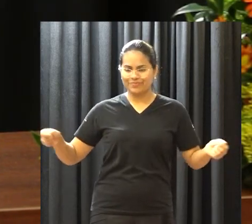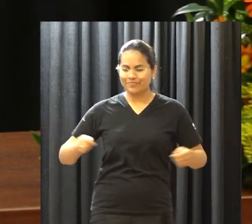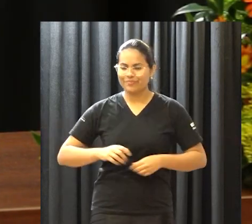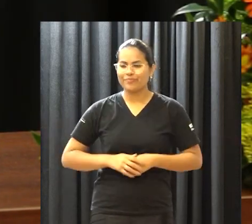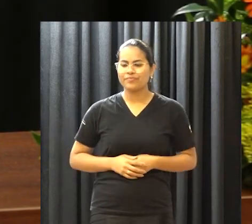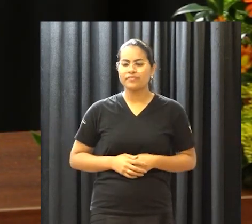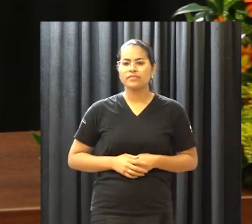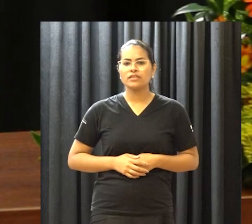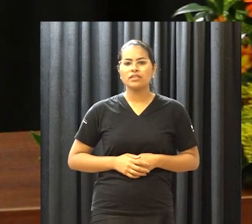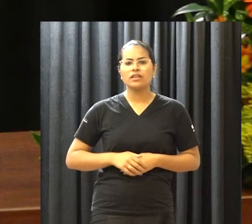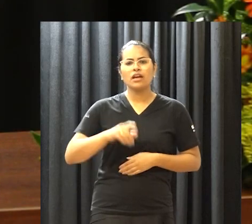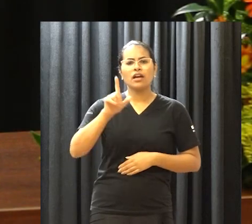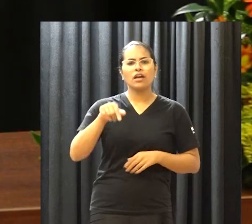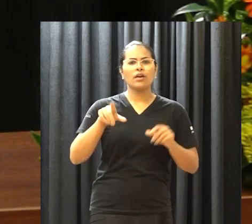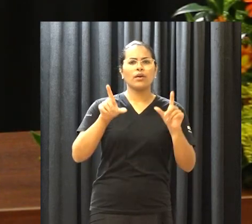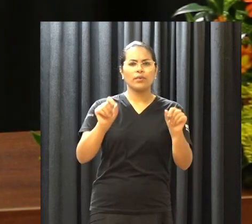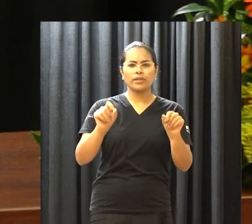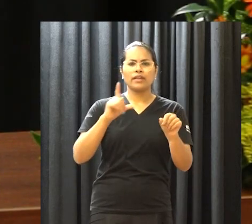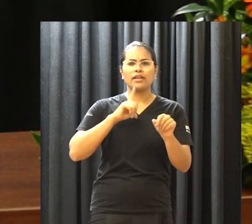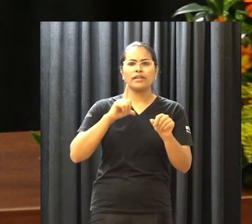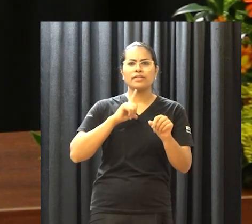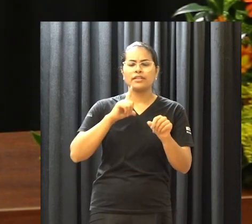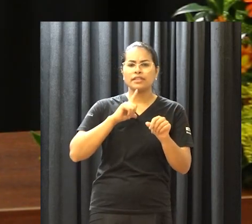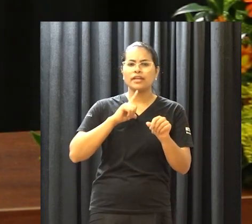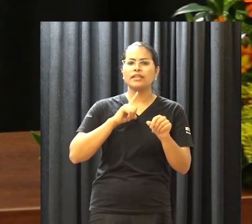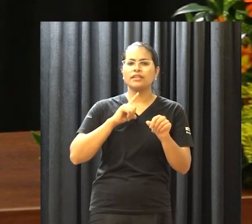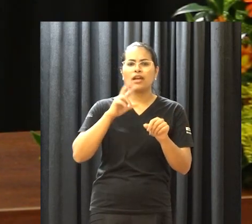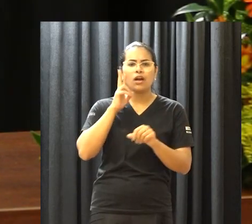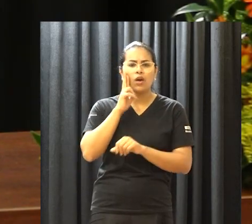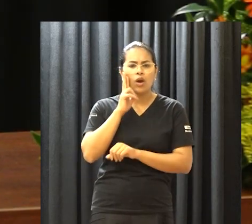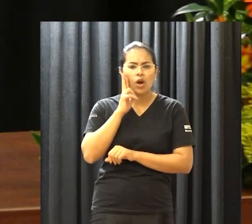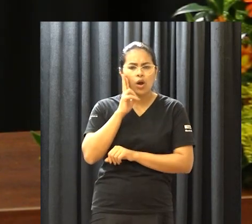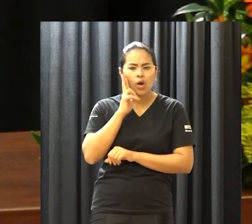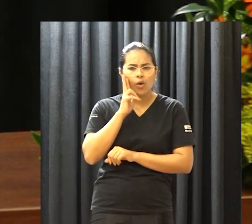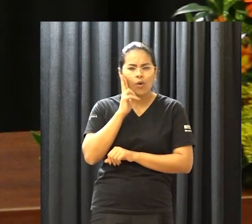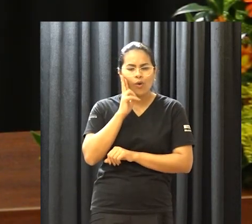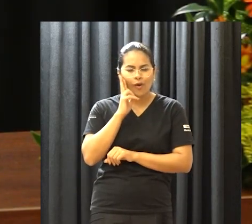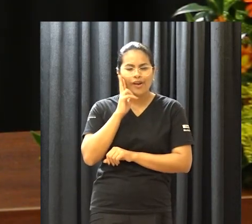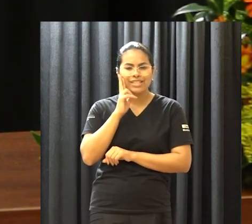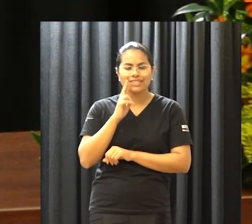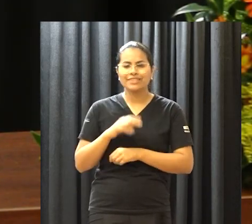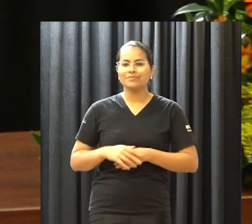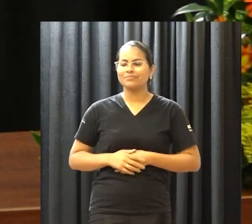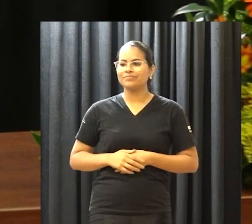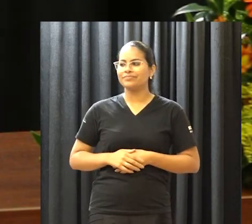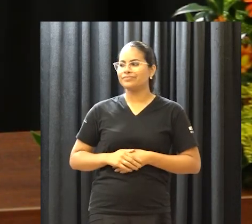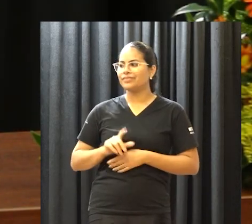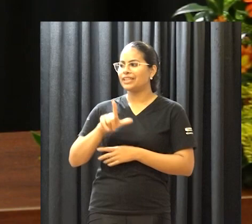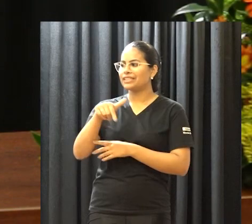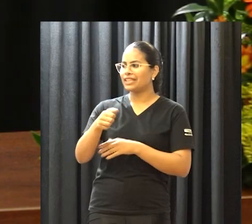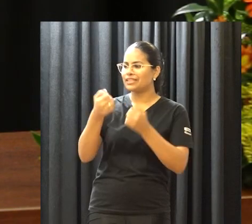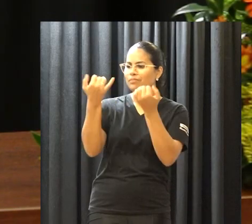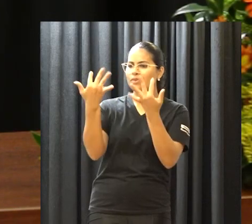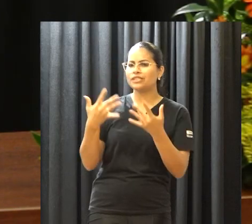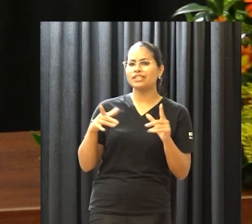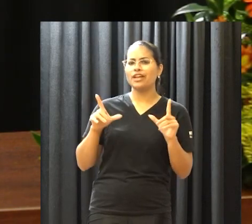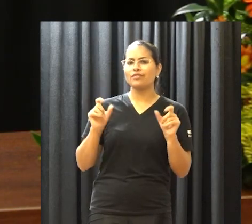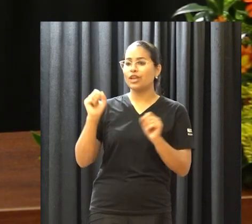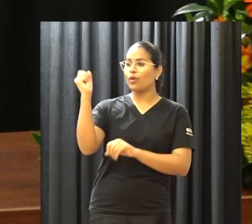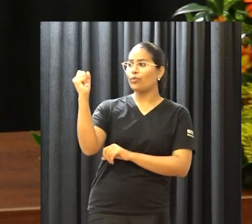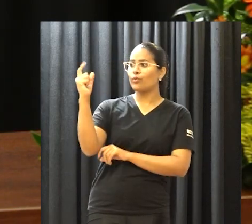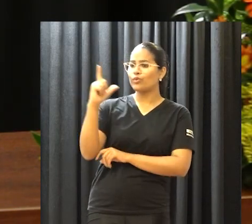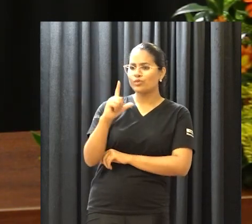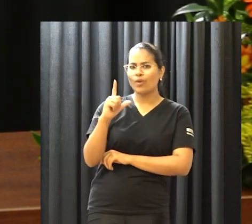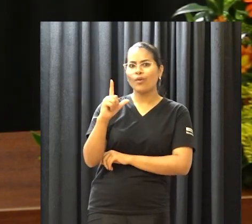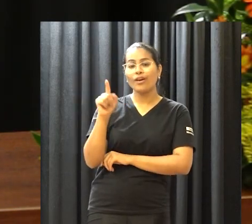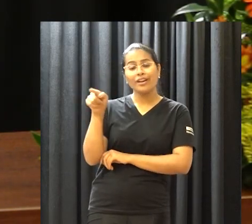é formado num tom de rosa. E logo abaixo vem escrito o Sol, Jota Quest, é o nome da